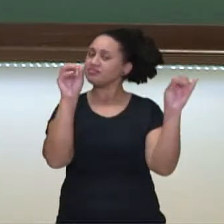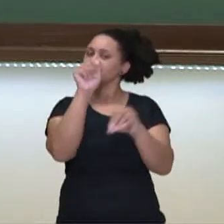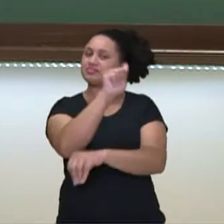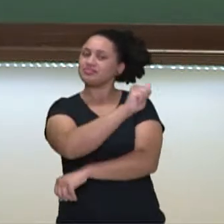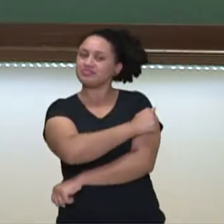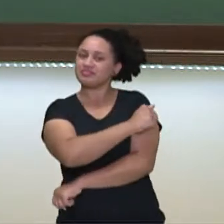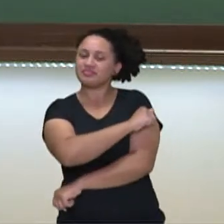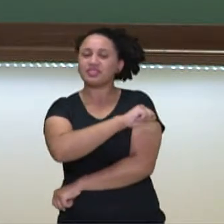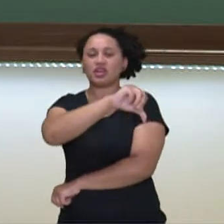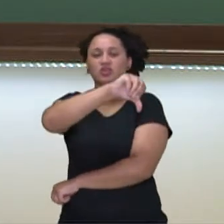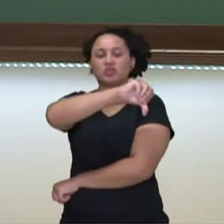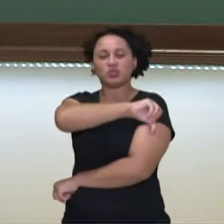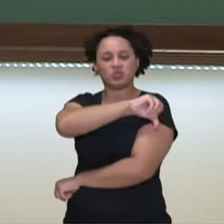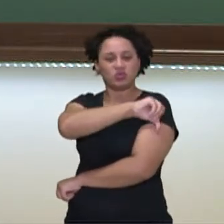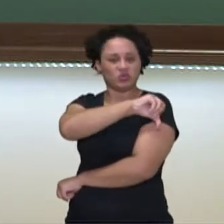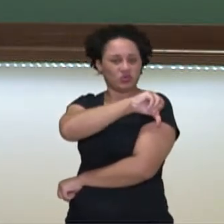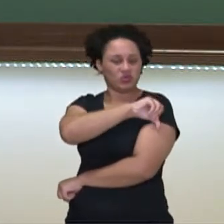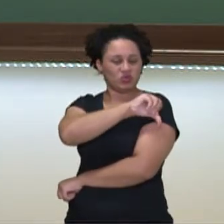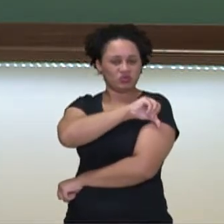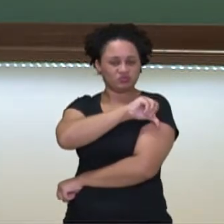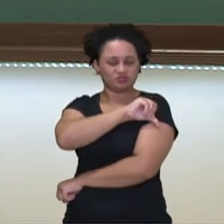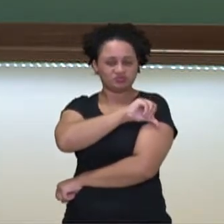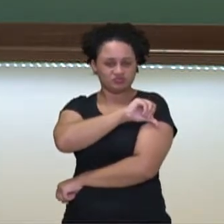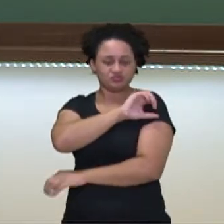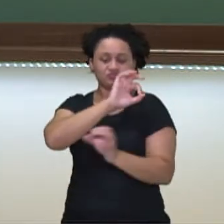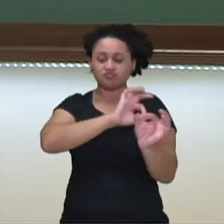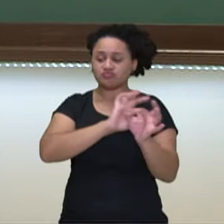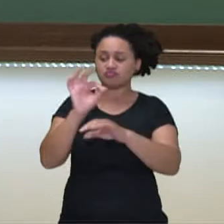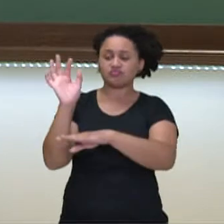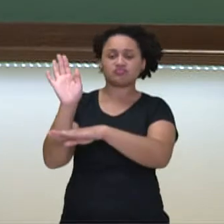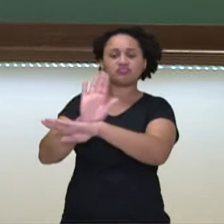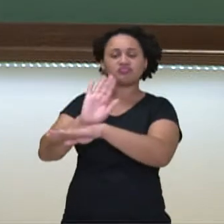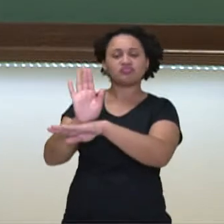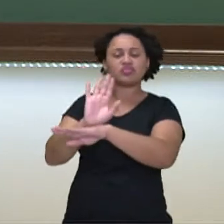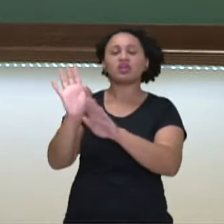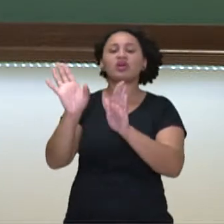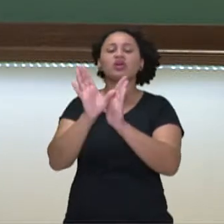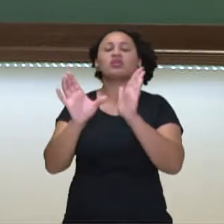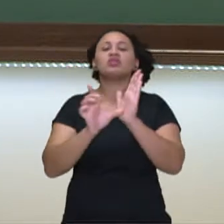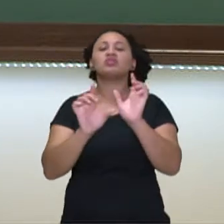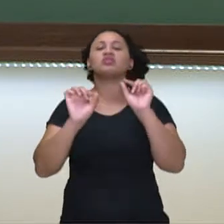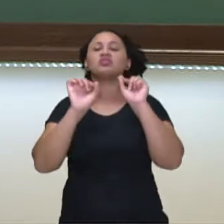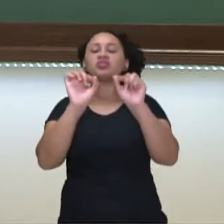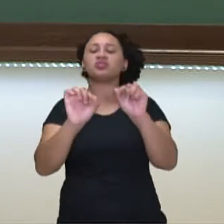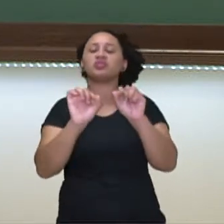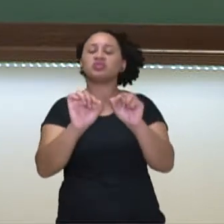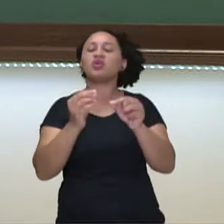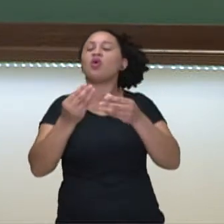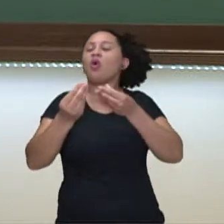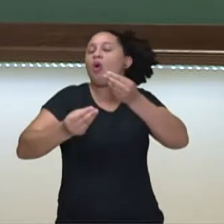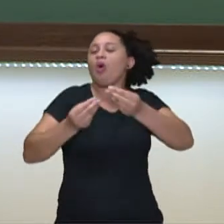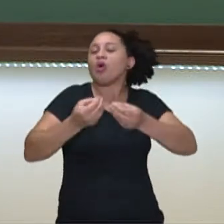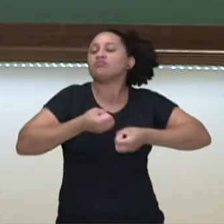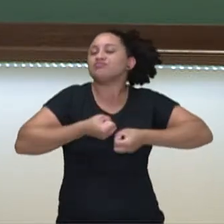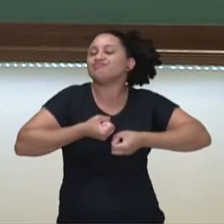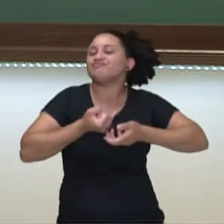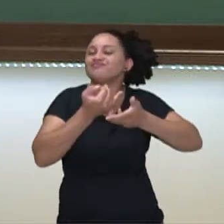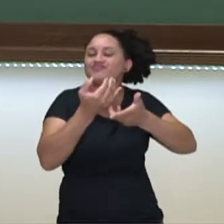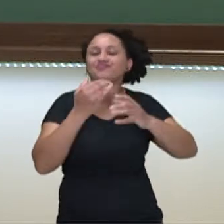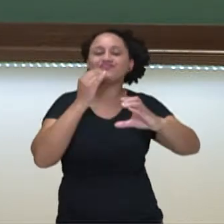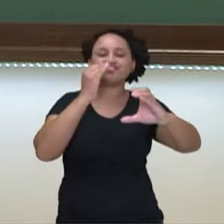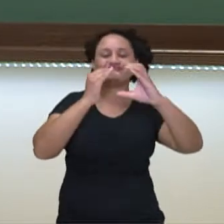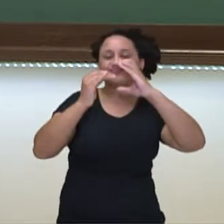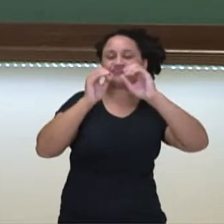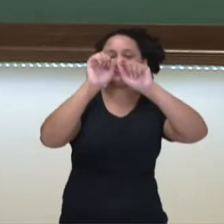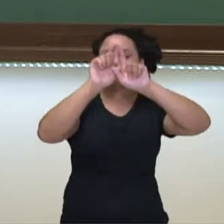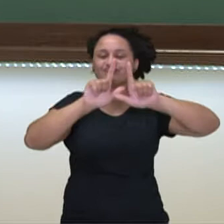estudantes do 9º ano do ensino fundamental. Neste vídeo vamos falar sobre a arte do bem falar, a